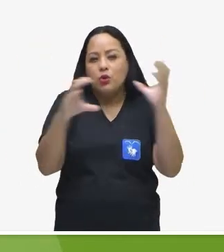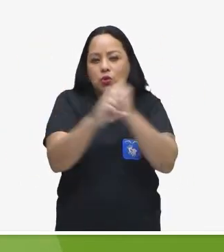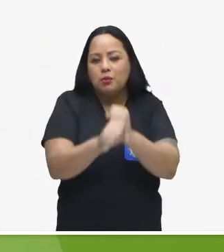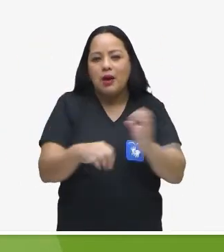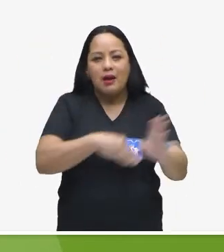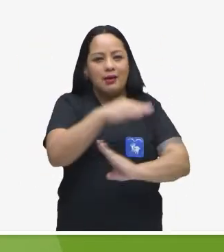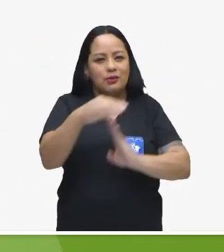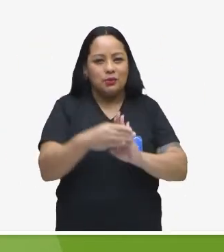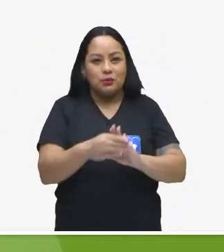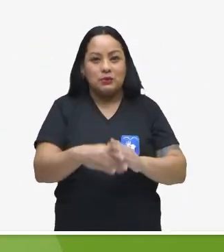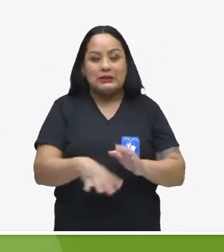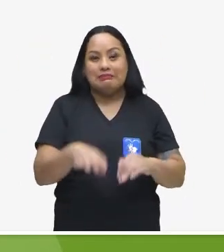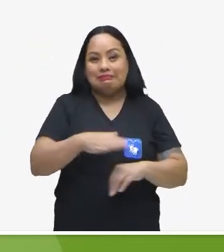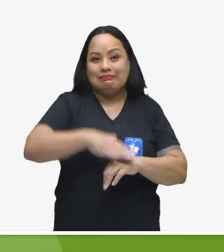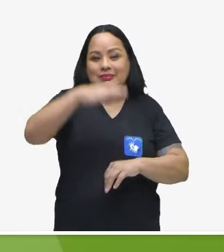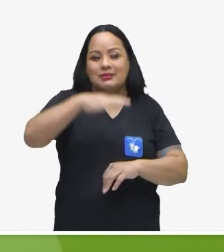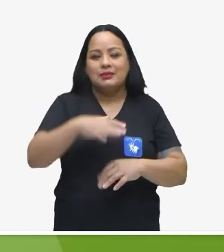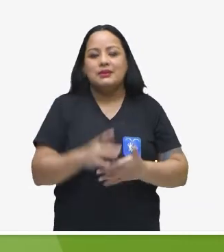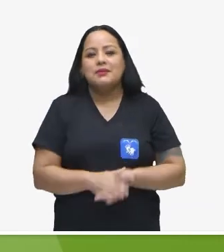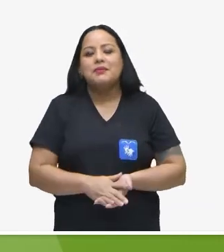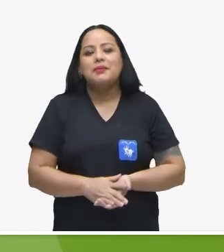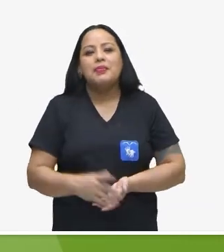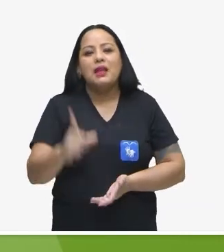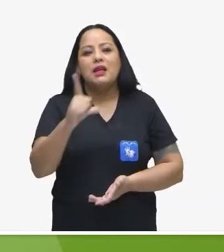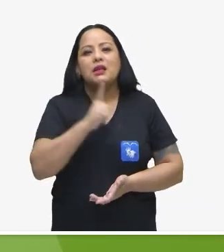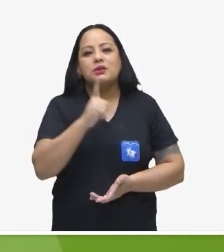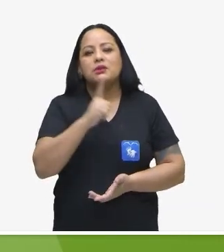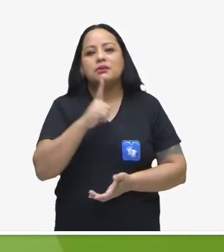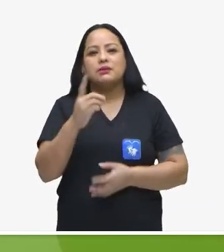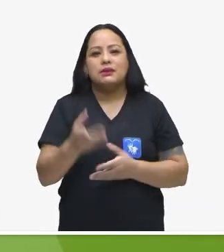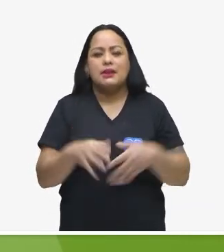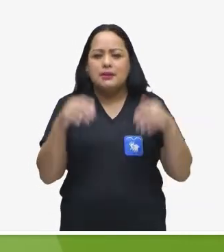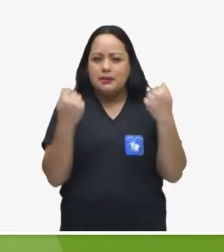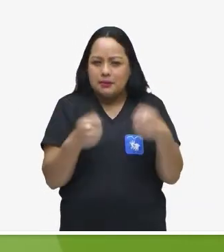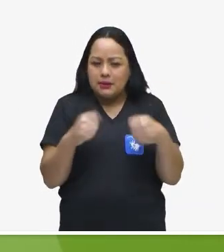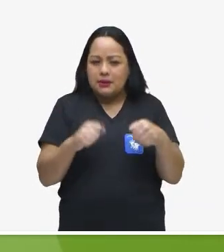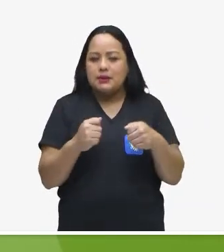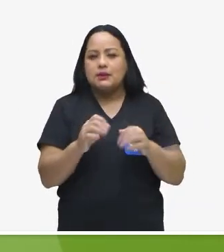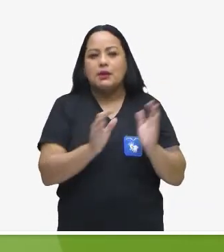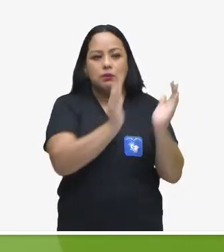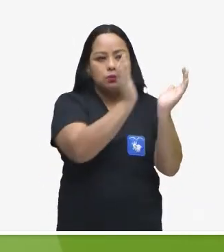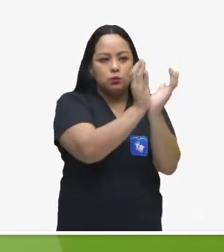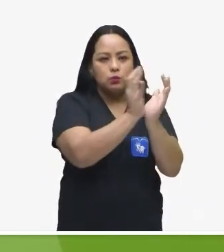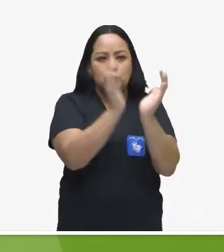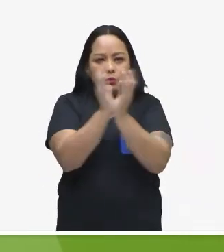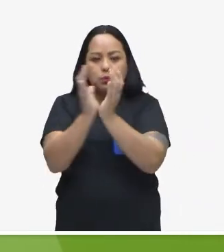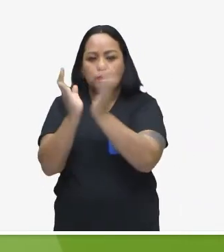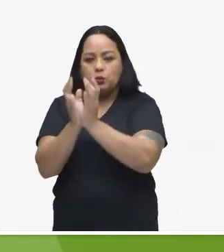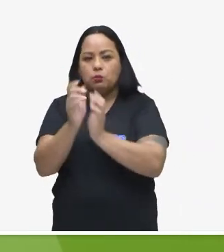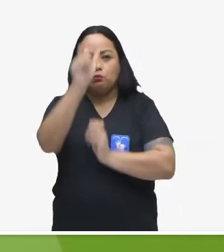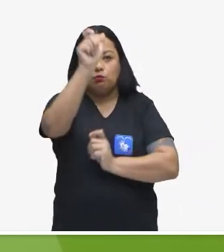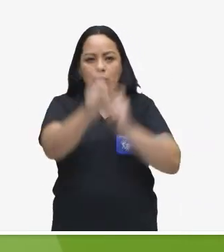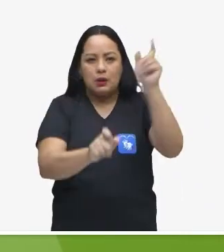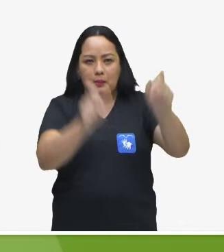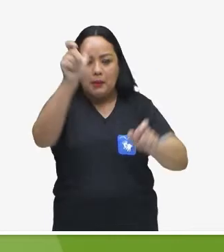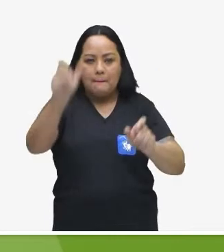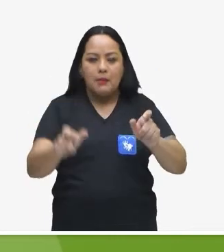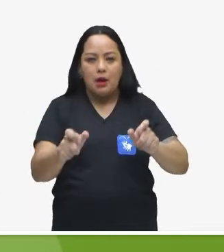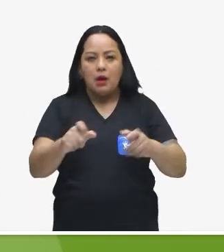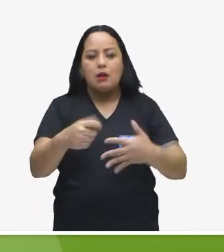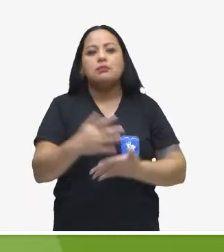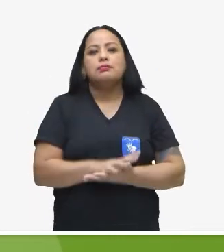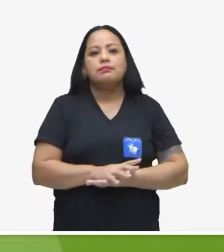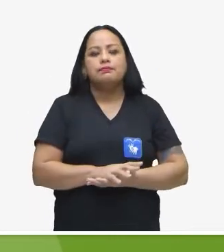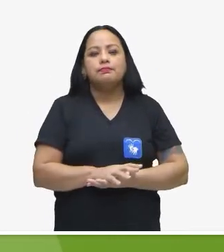né? Então, teve-se essa necessidade de classificar esses indivíduos, esses seres